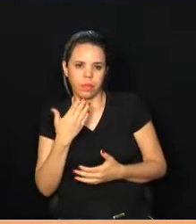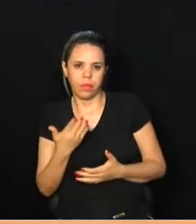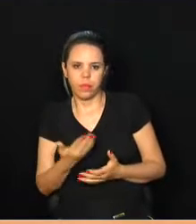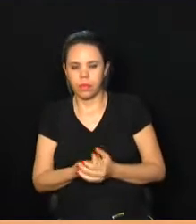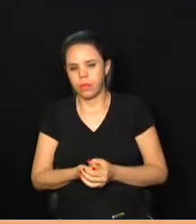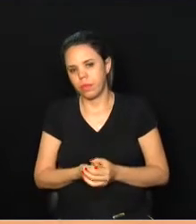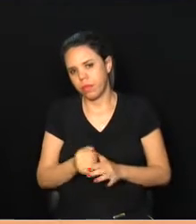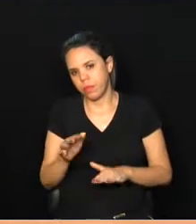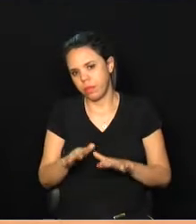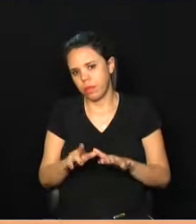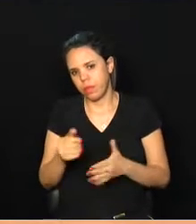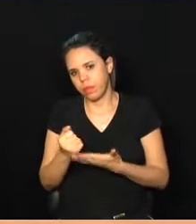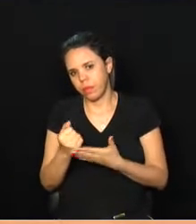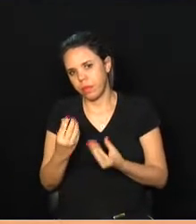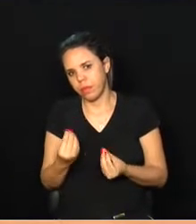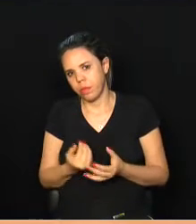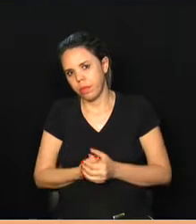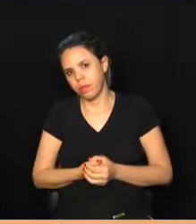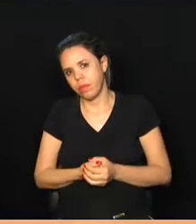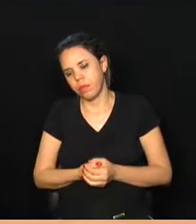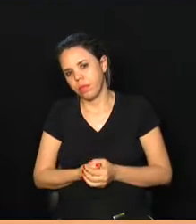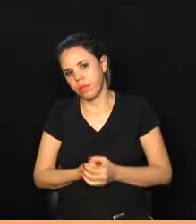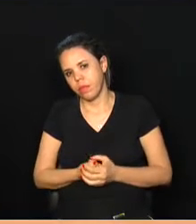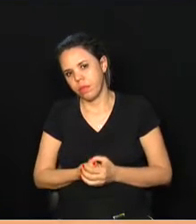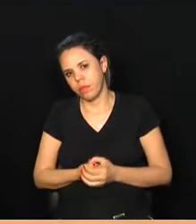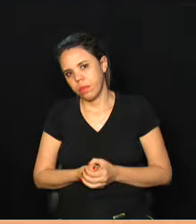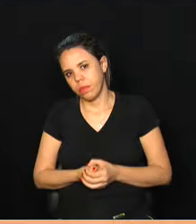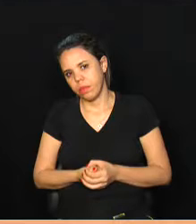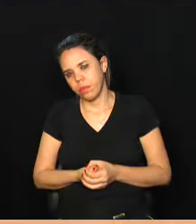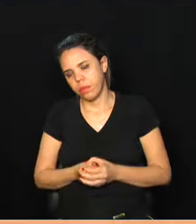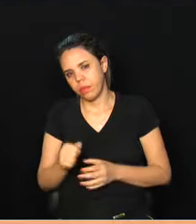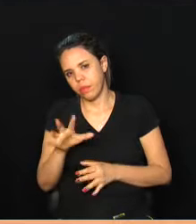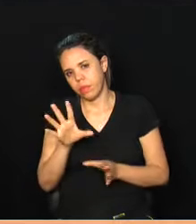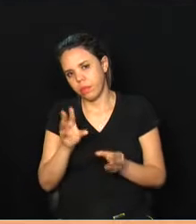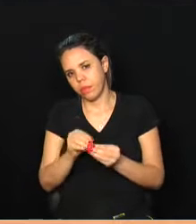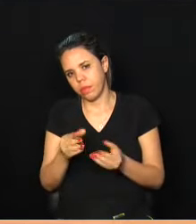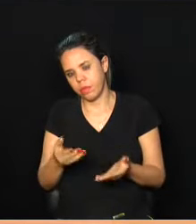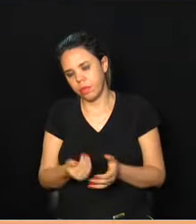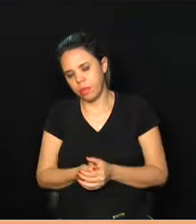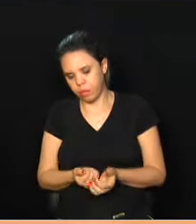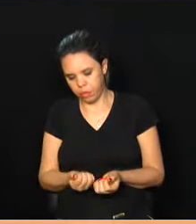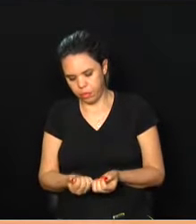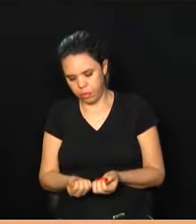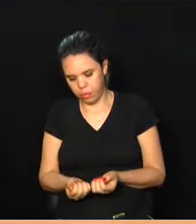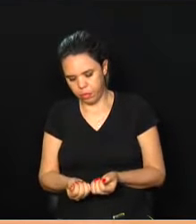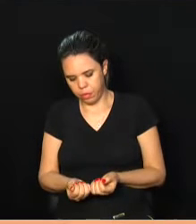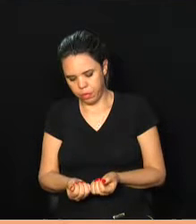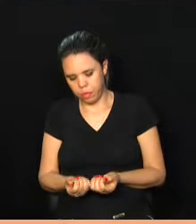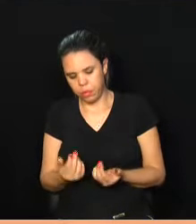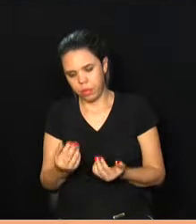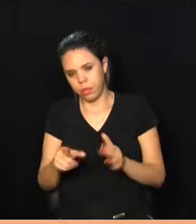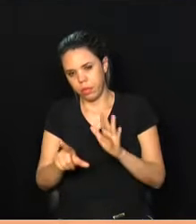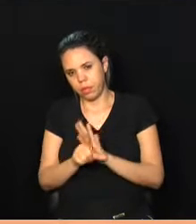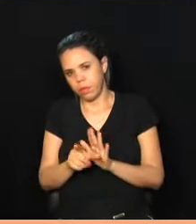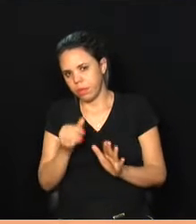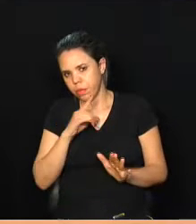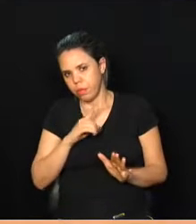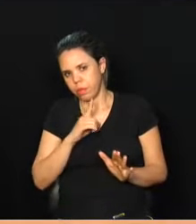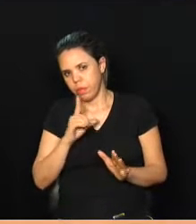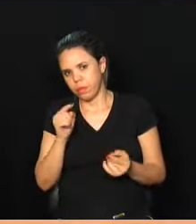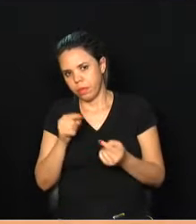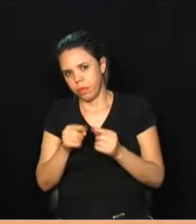Então, talvez isso ajude muito. E, de maneira geral, é isso. É mais ou menos como se essa lei tenha que